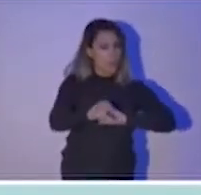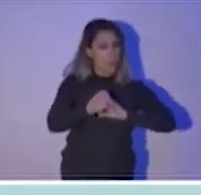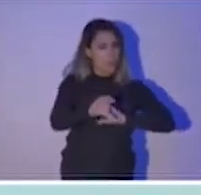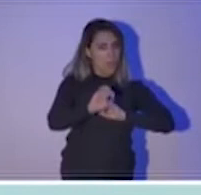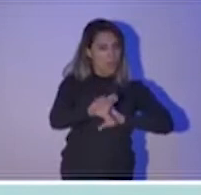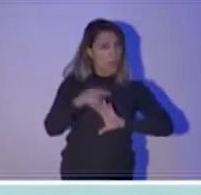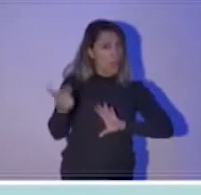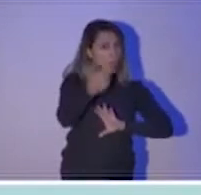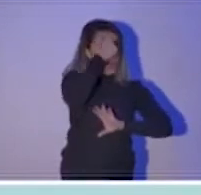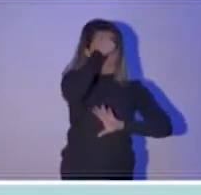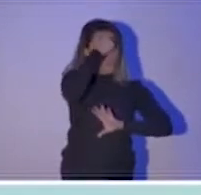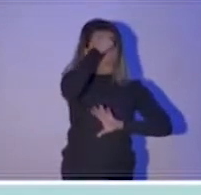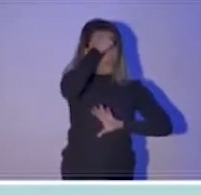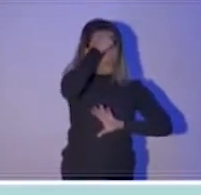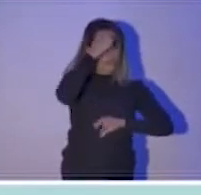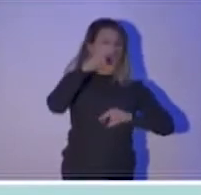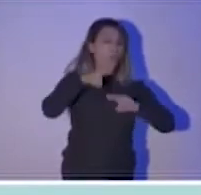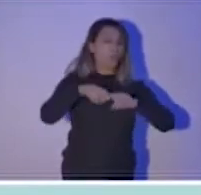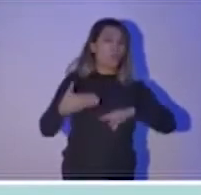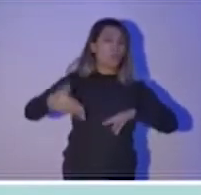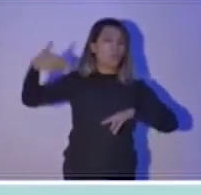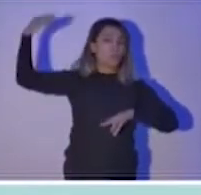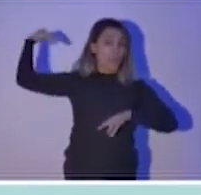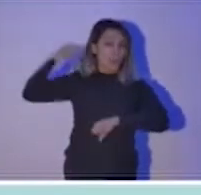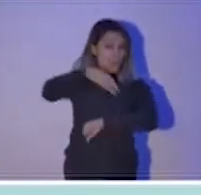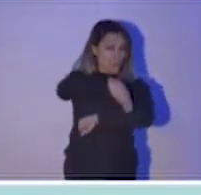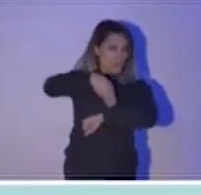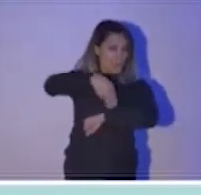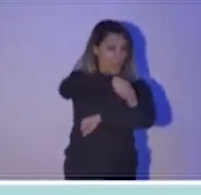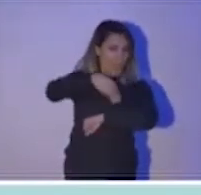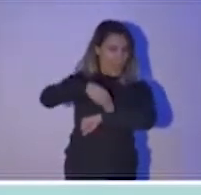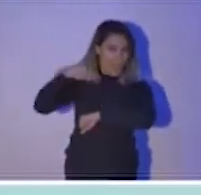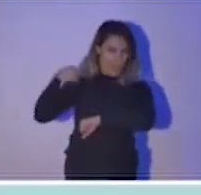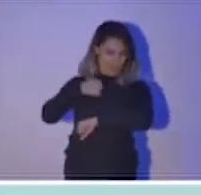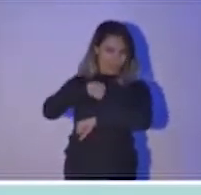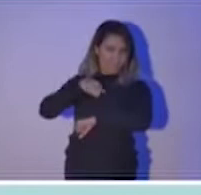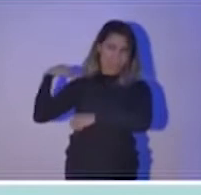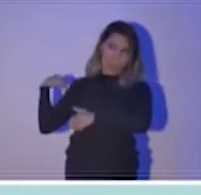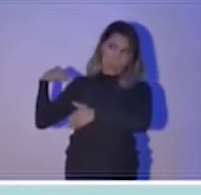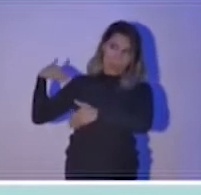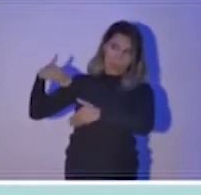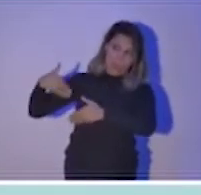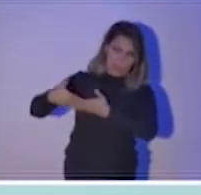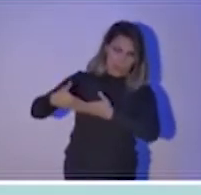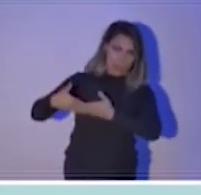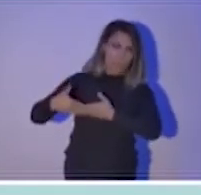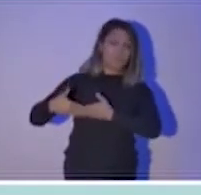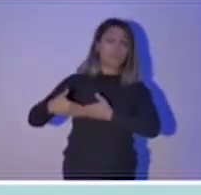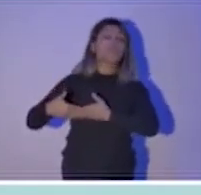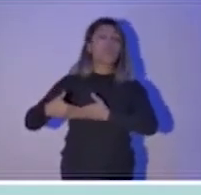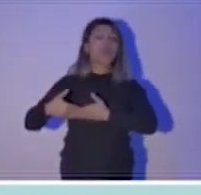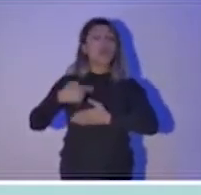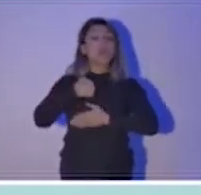fui professora de magistério. Eu dava aula para quem ia ser professor. Eu pensava assim, essa gente que está aqui na minha